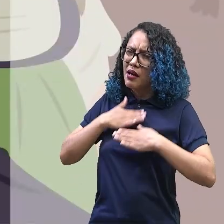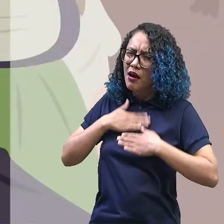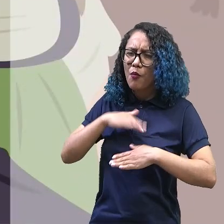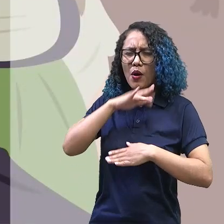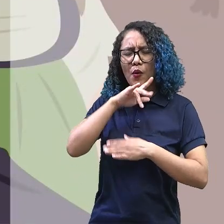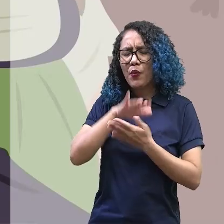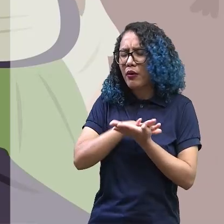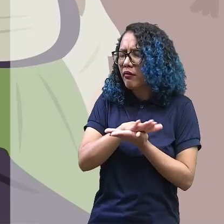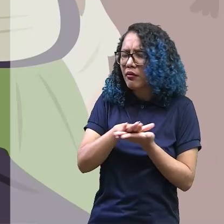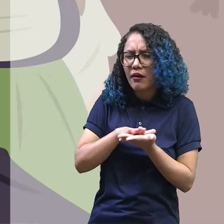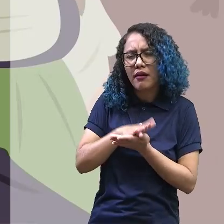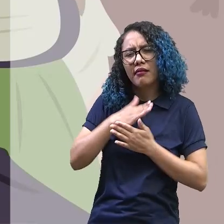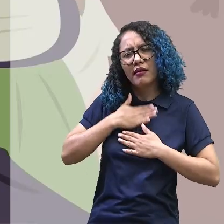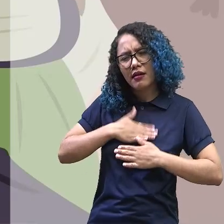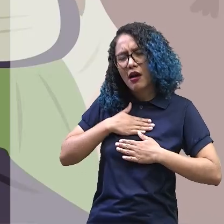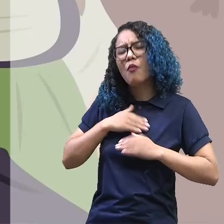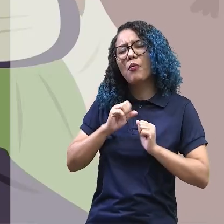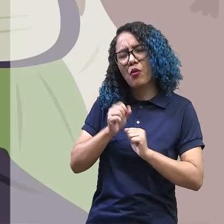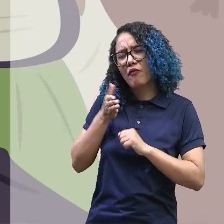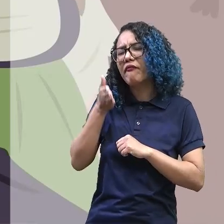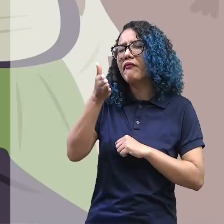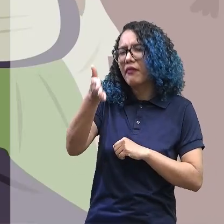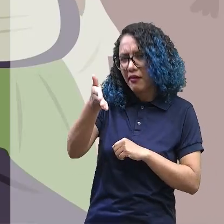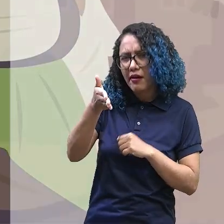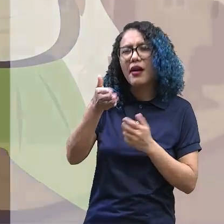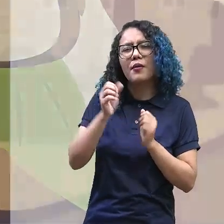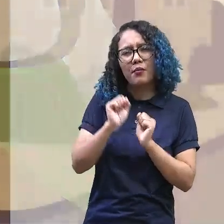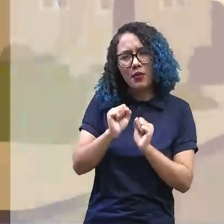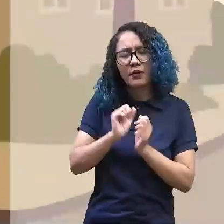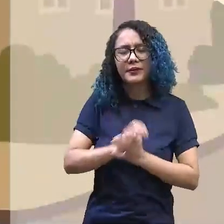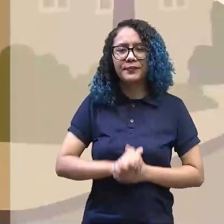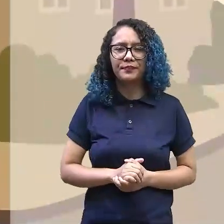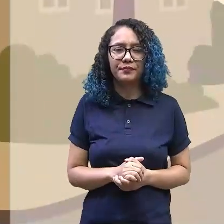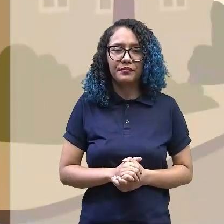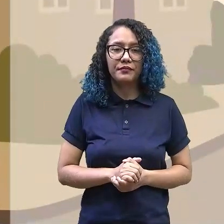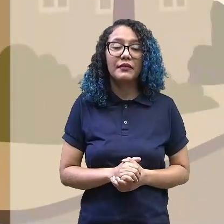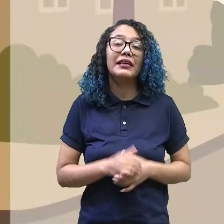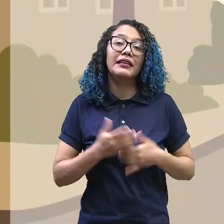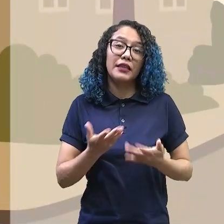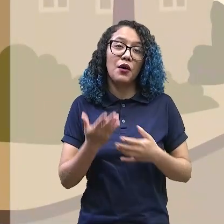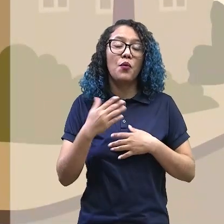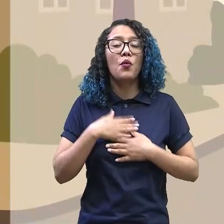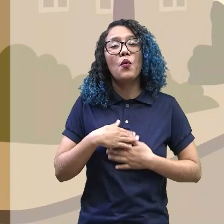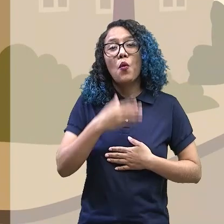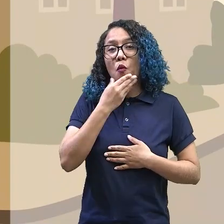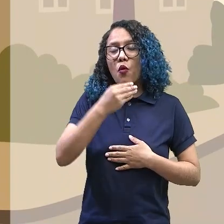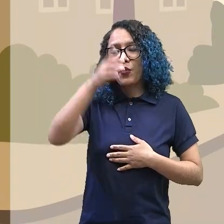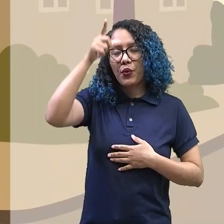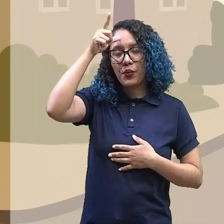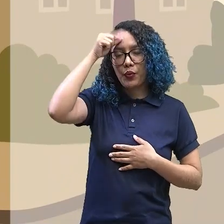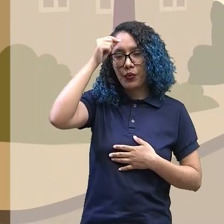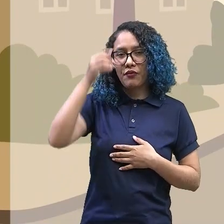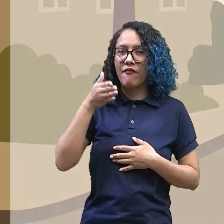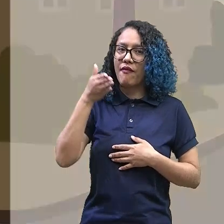ruim acontecerá. Vá, ragazzo inamorato. Reconfortado, Camilo parte para a casa de